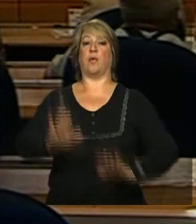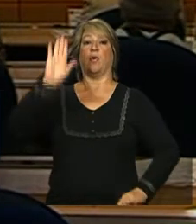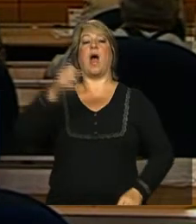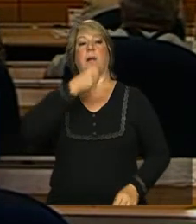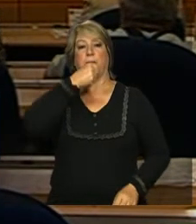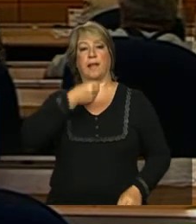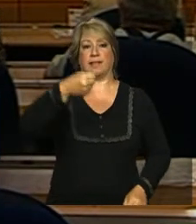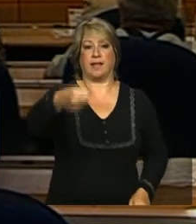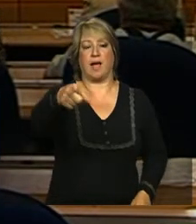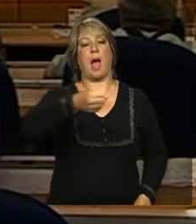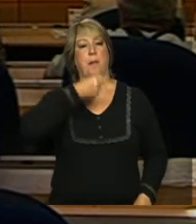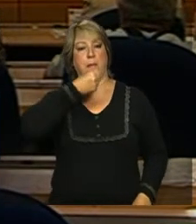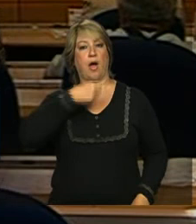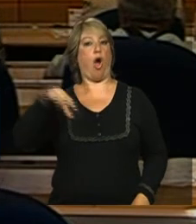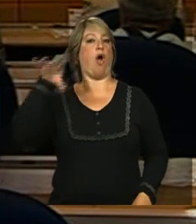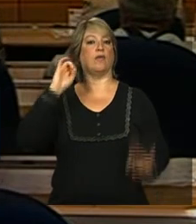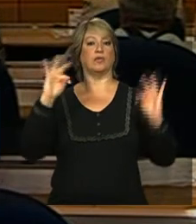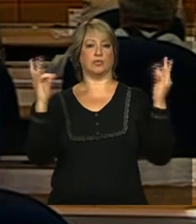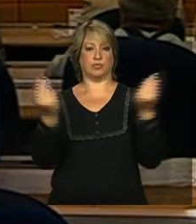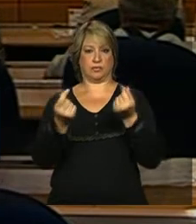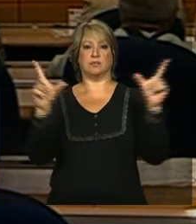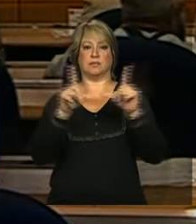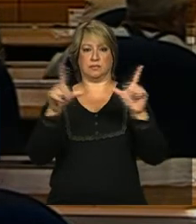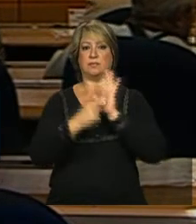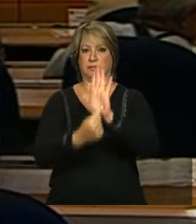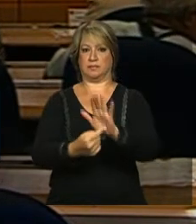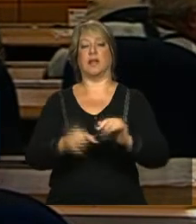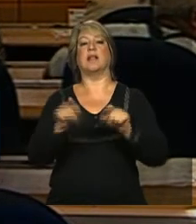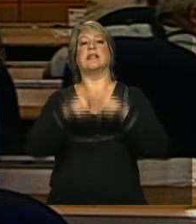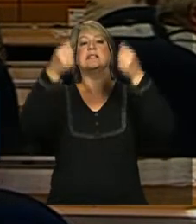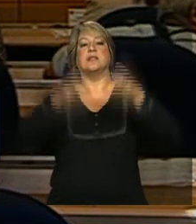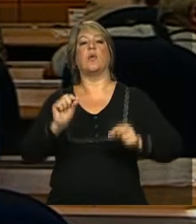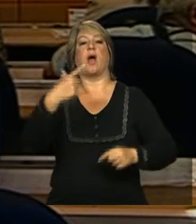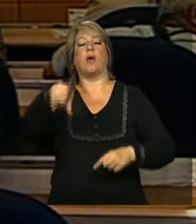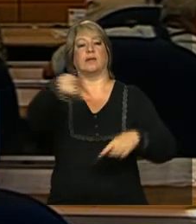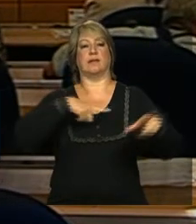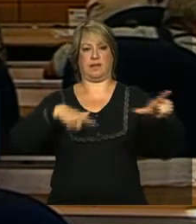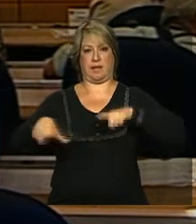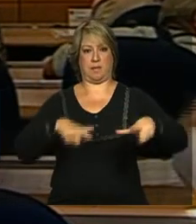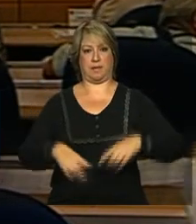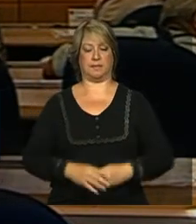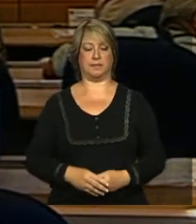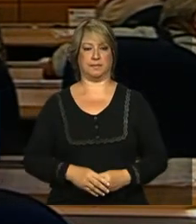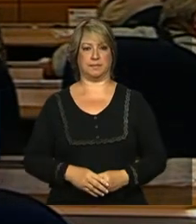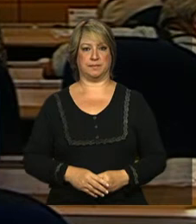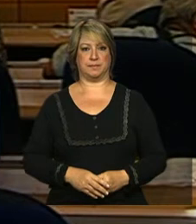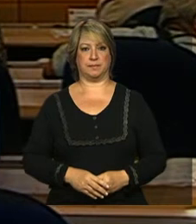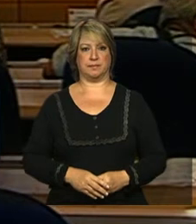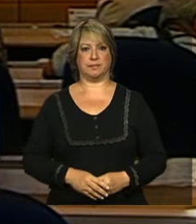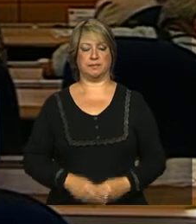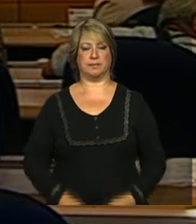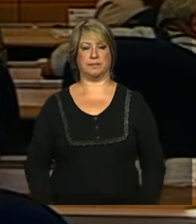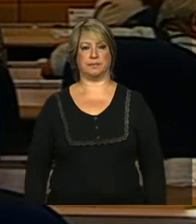vamos fazer chegar o microfone e se identifique ou veículo de comunicação que representa o E